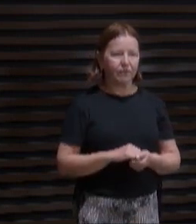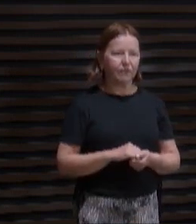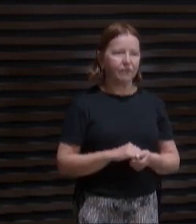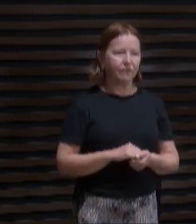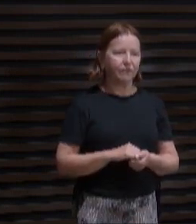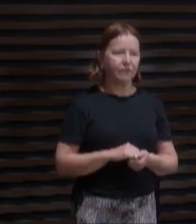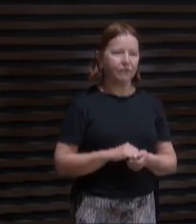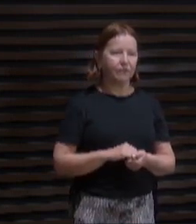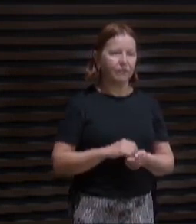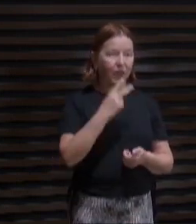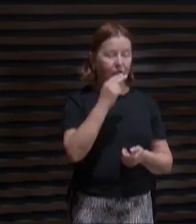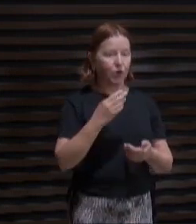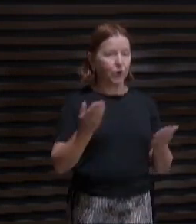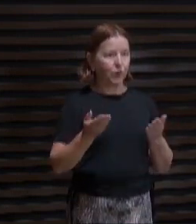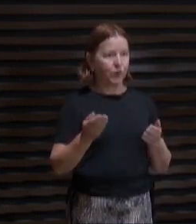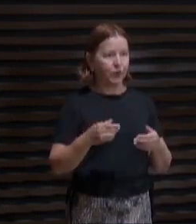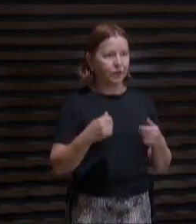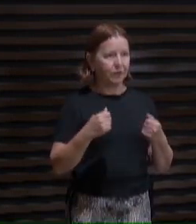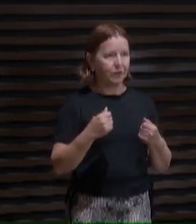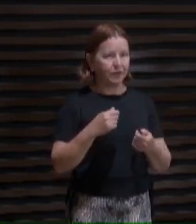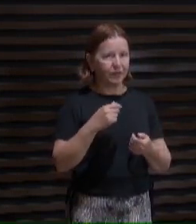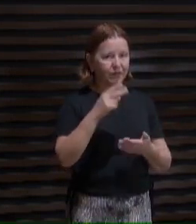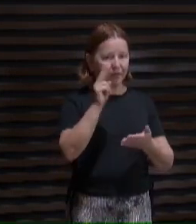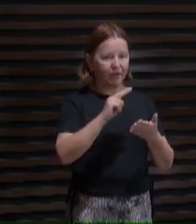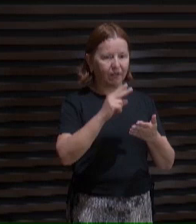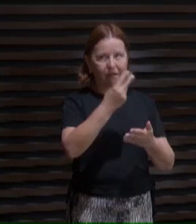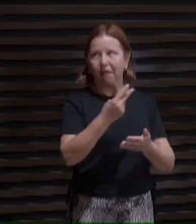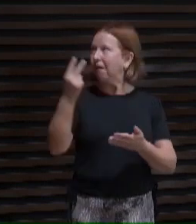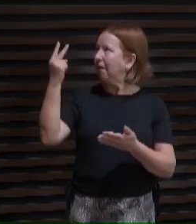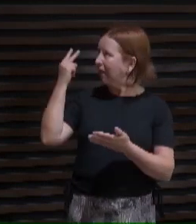Pelo jeito, hoje eu vou ter que ler olhando para trás, que aqui não está saindo, né?